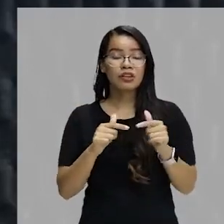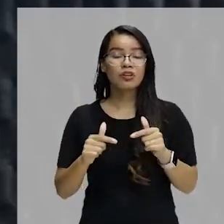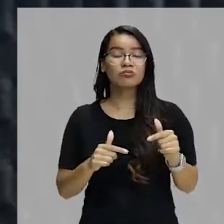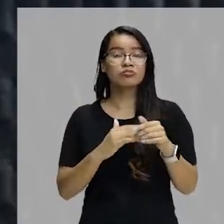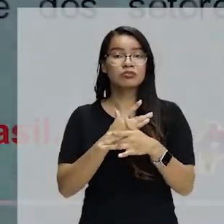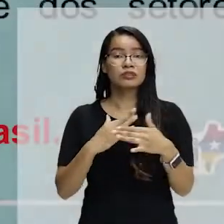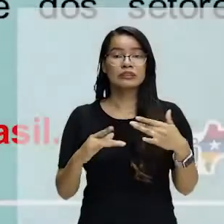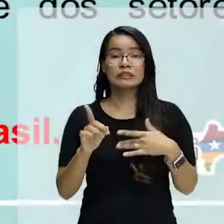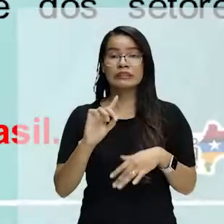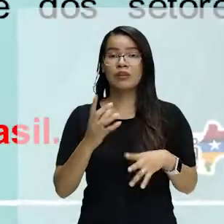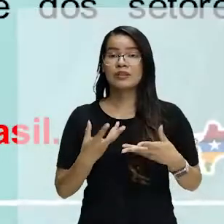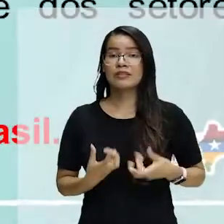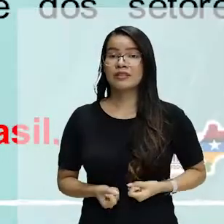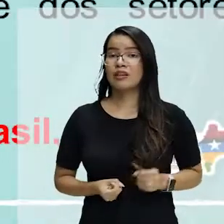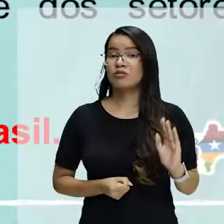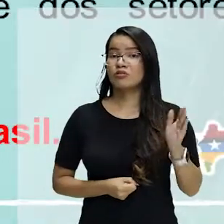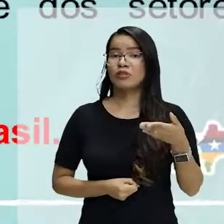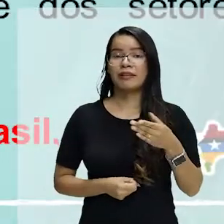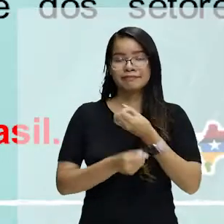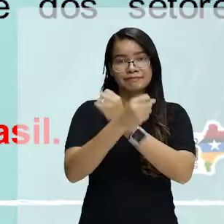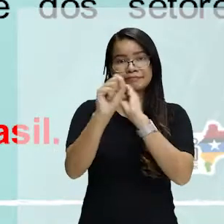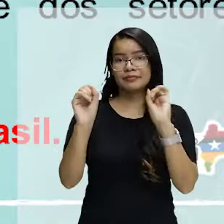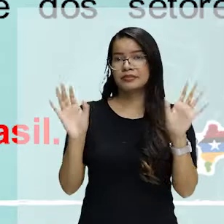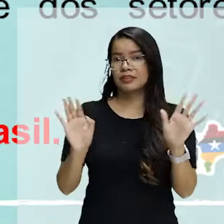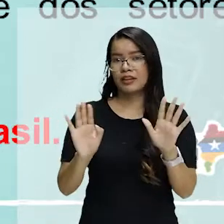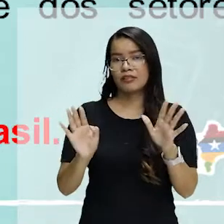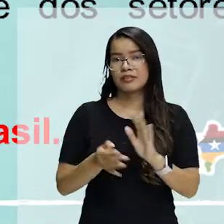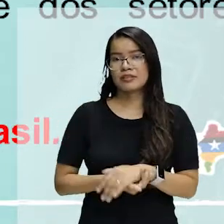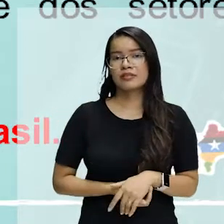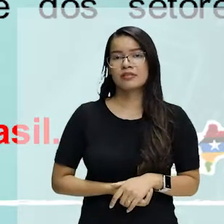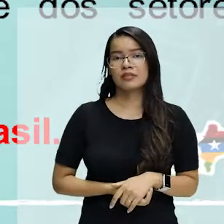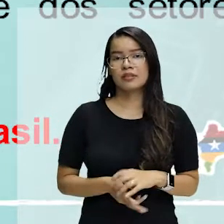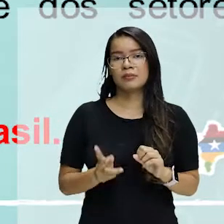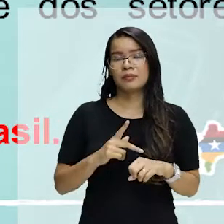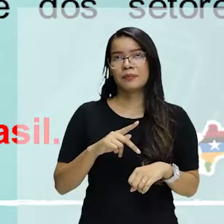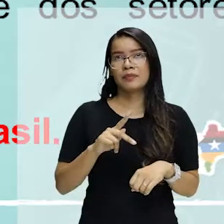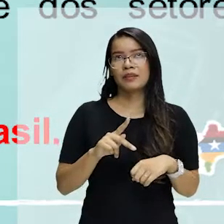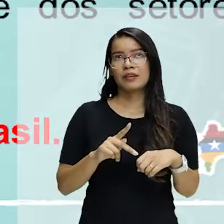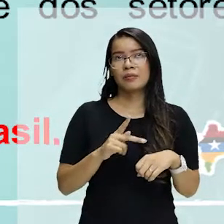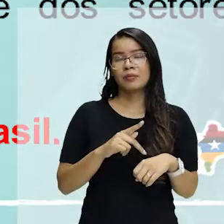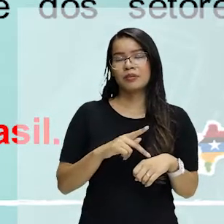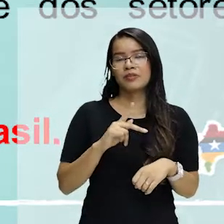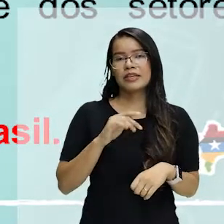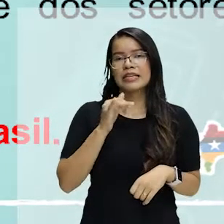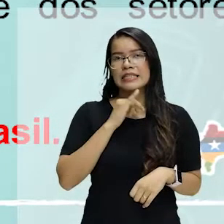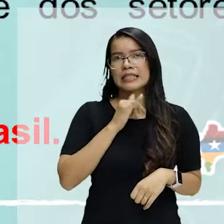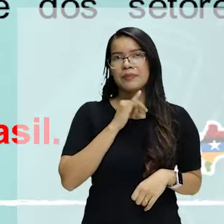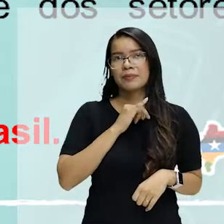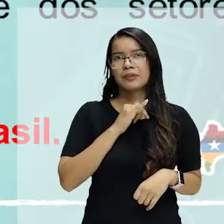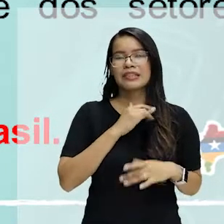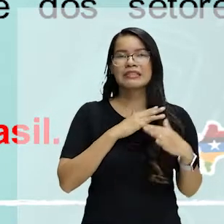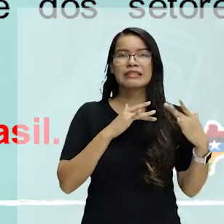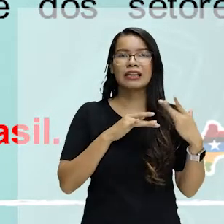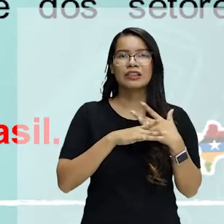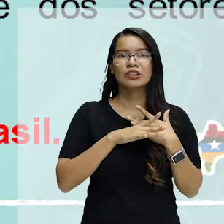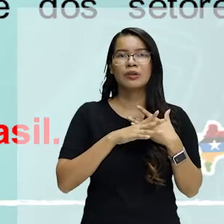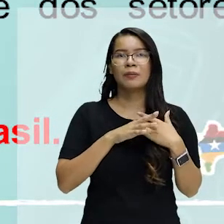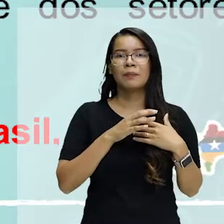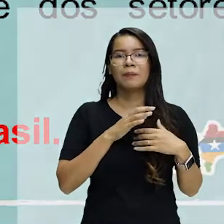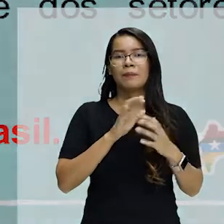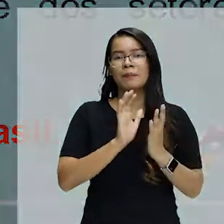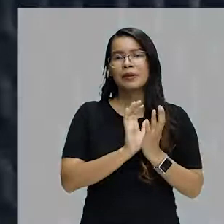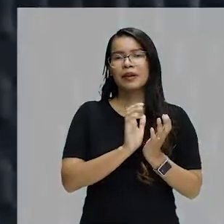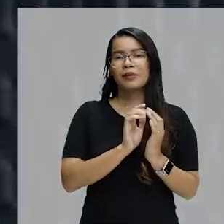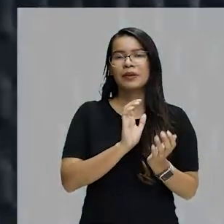aceitaram de imediato a independência. As províncias aqui do Piauí, do Pará, da Bahia, das Platinas,